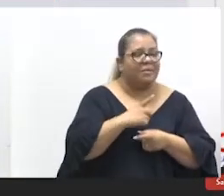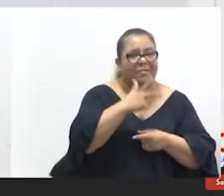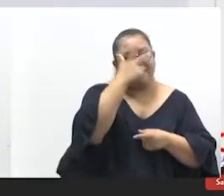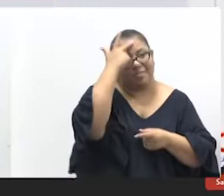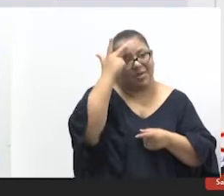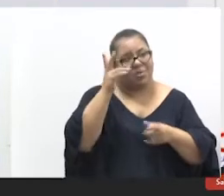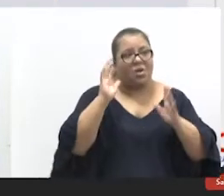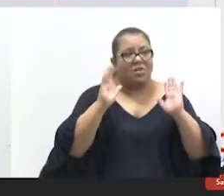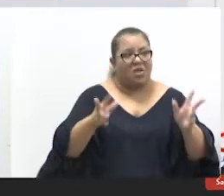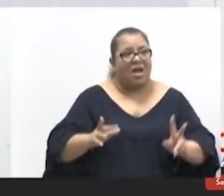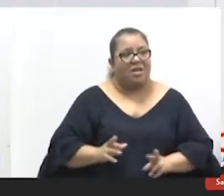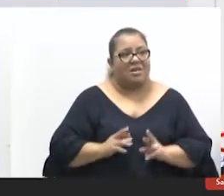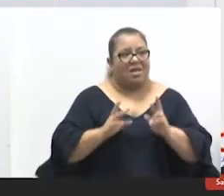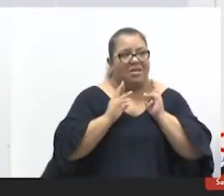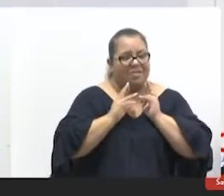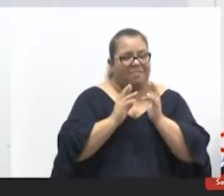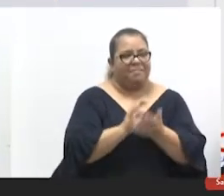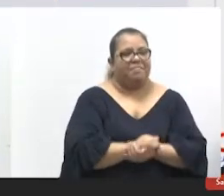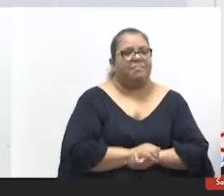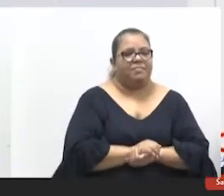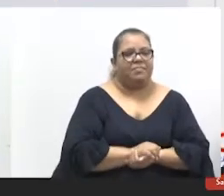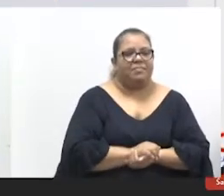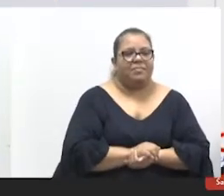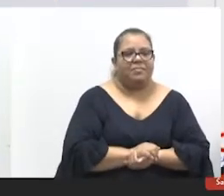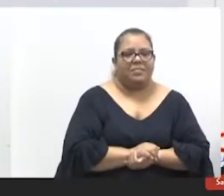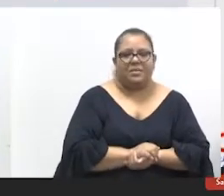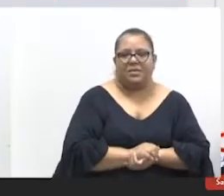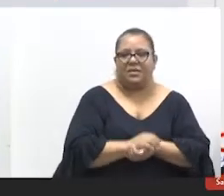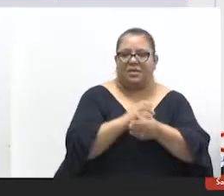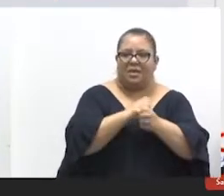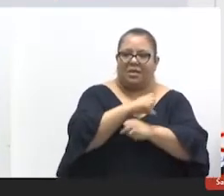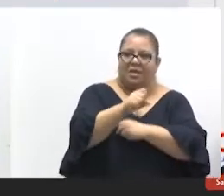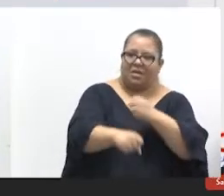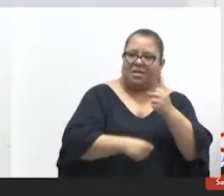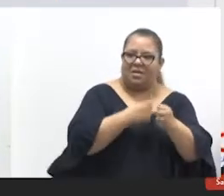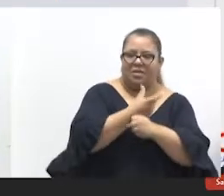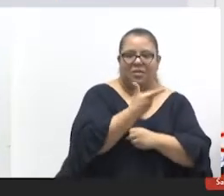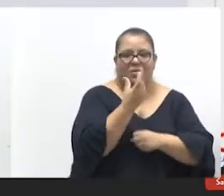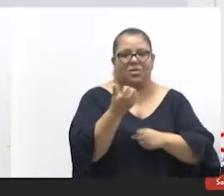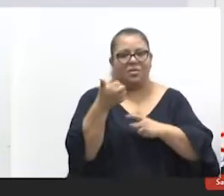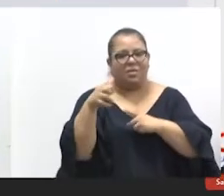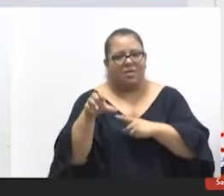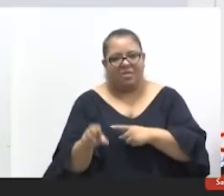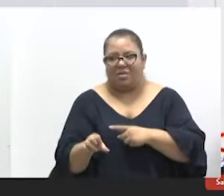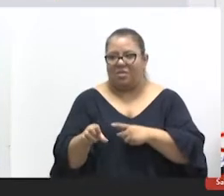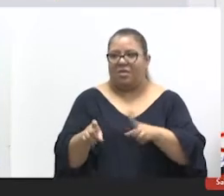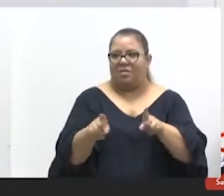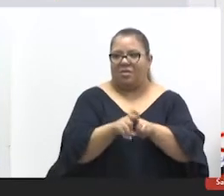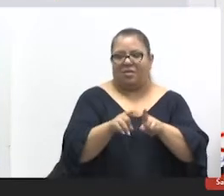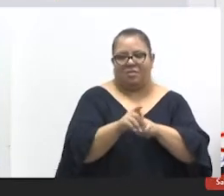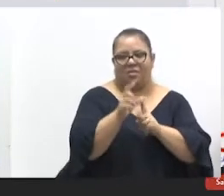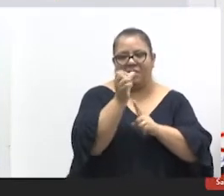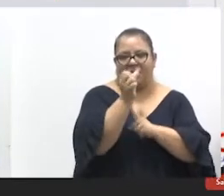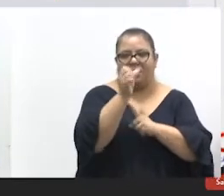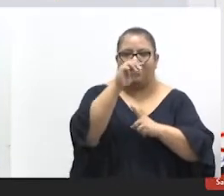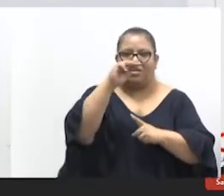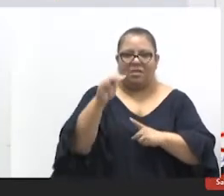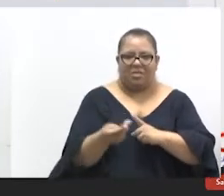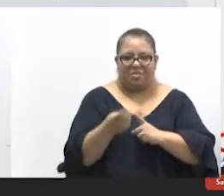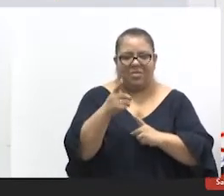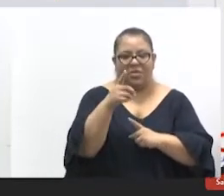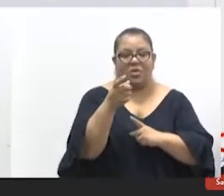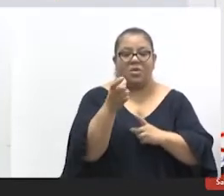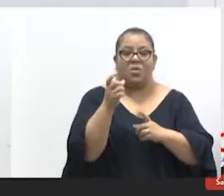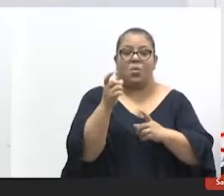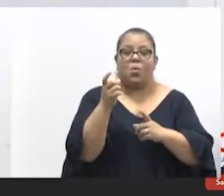com câncer. Tá? No ano de 2019, então, nós tivemos 6.062 para